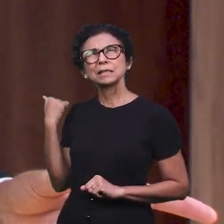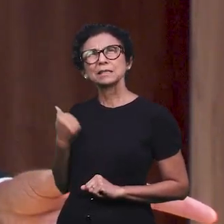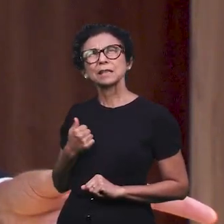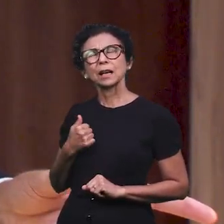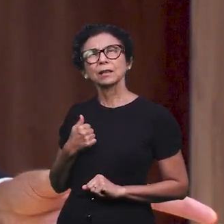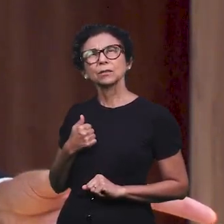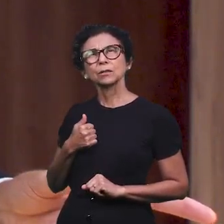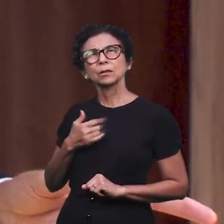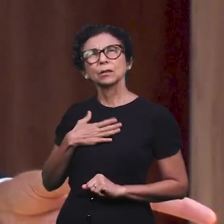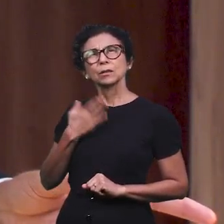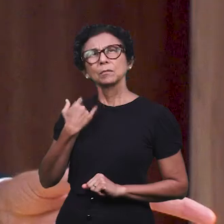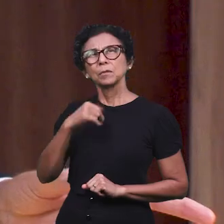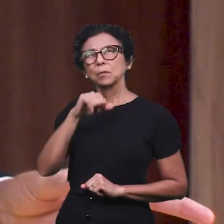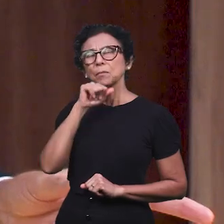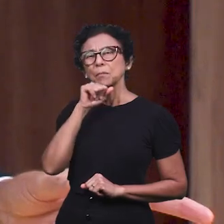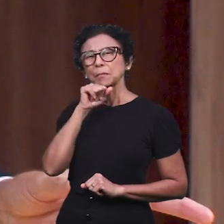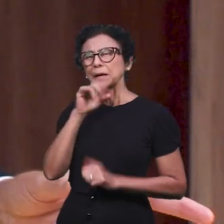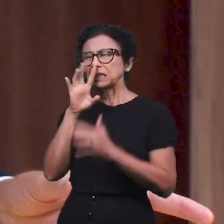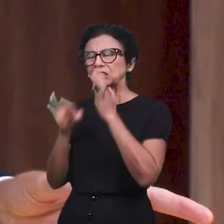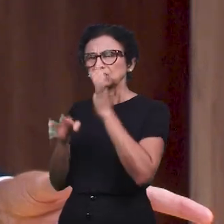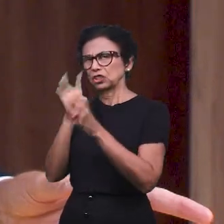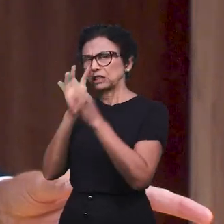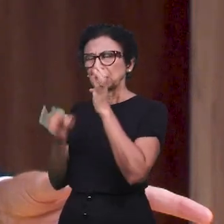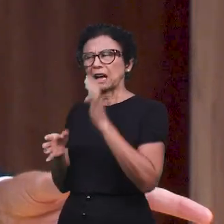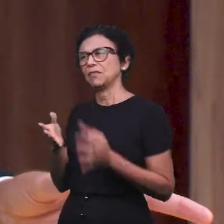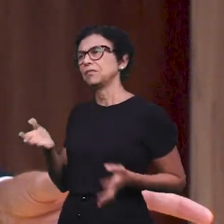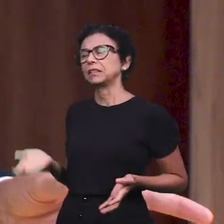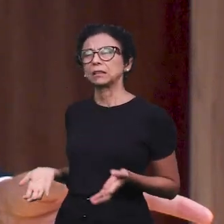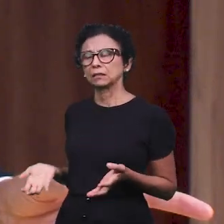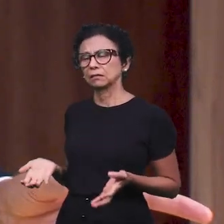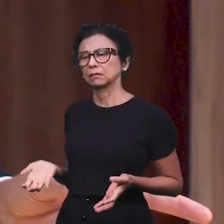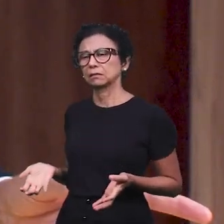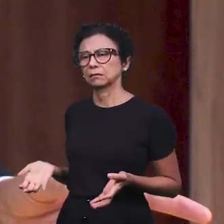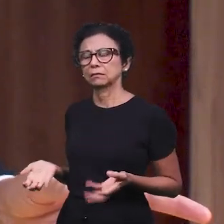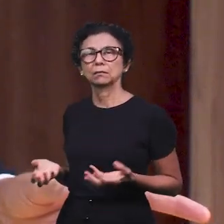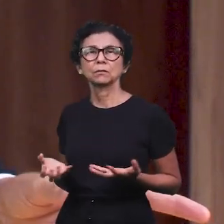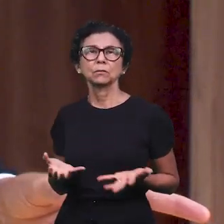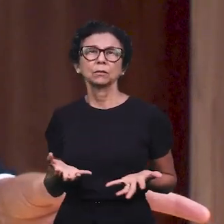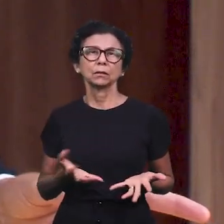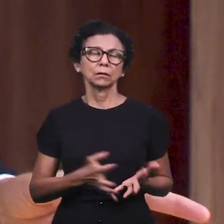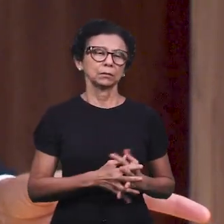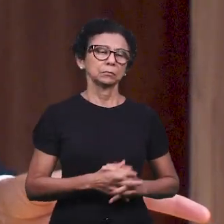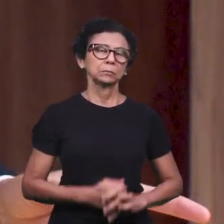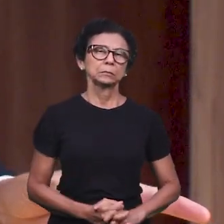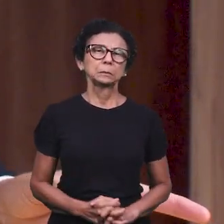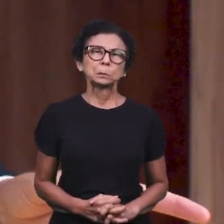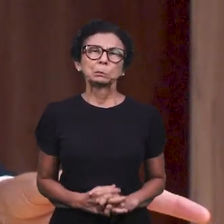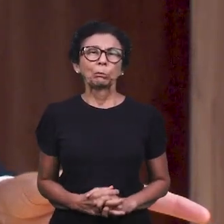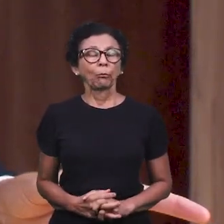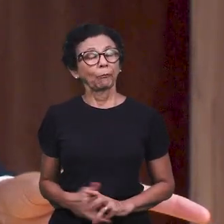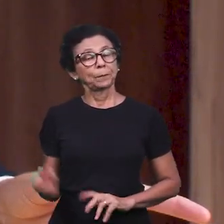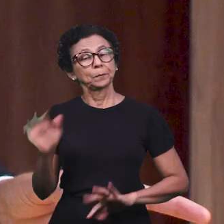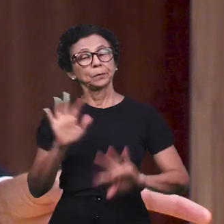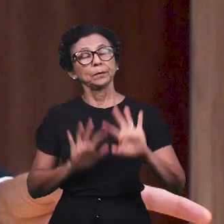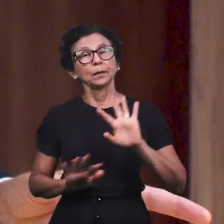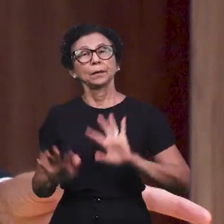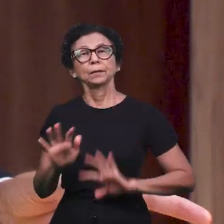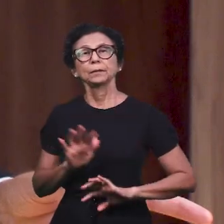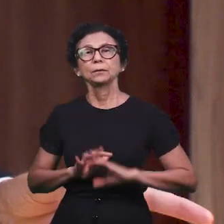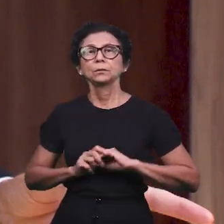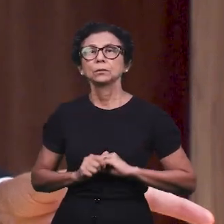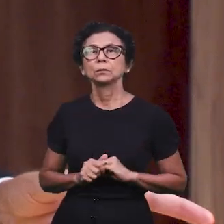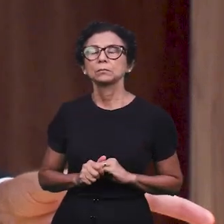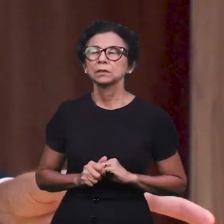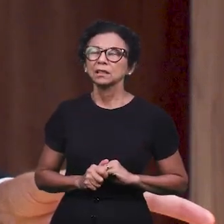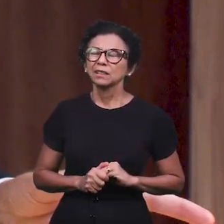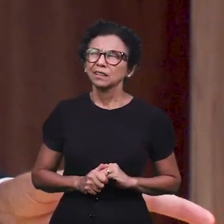vai julgar amanhã adulto com condições, com maturidade, sendo um servo, e vai perceber: não, meus